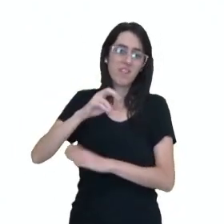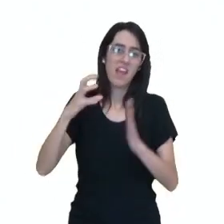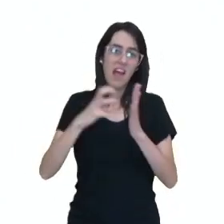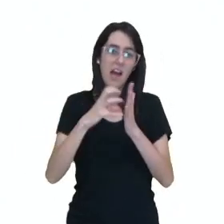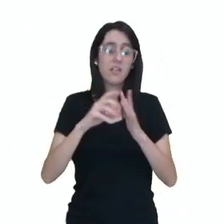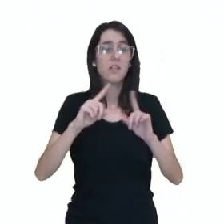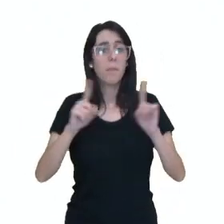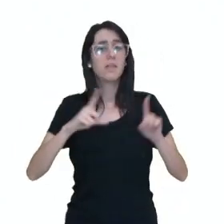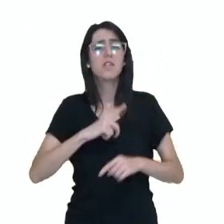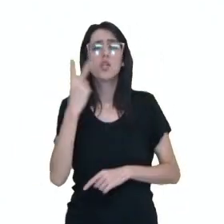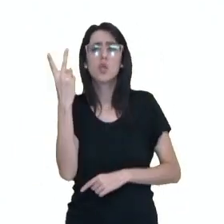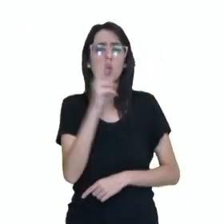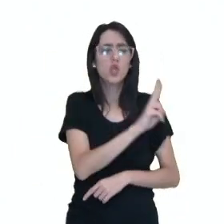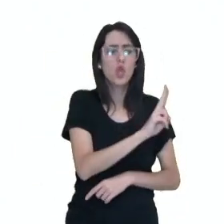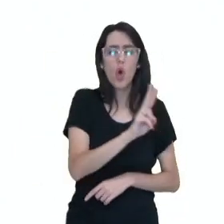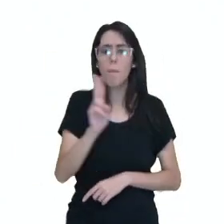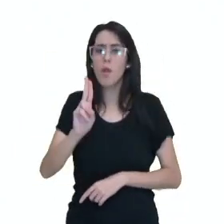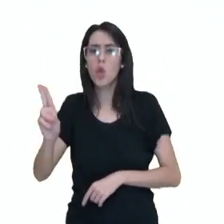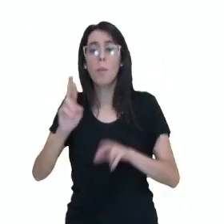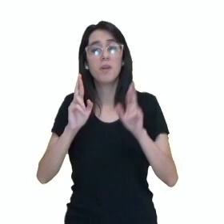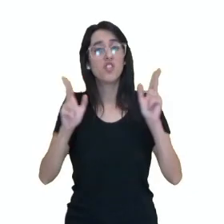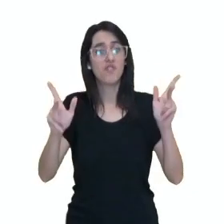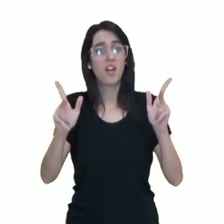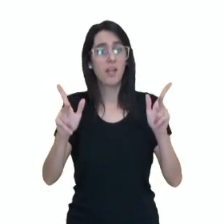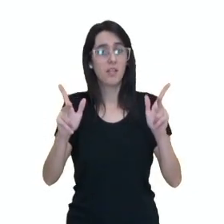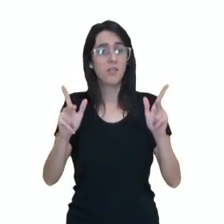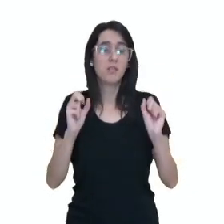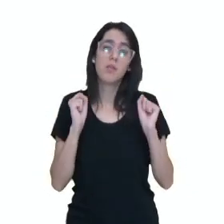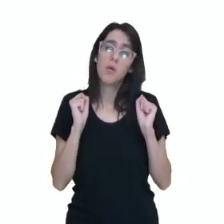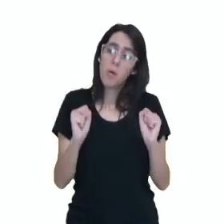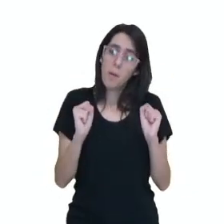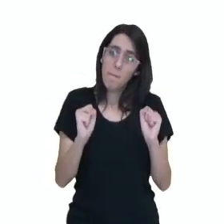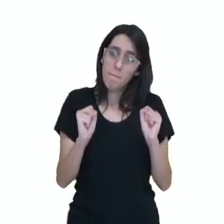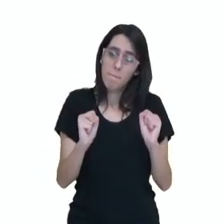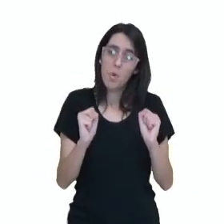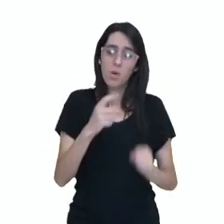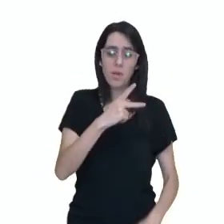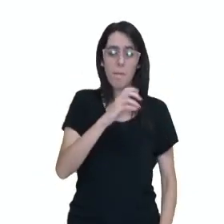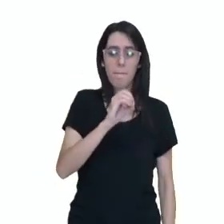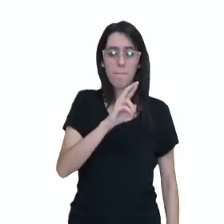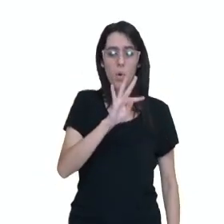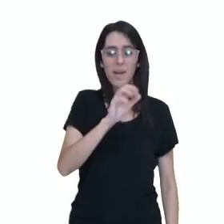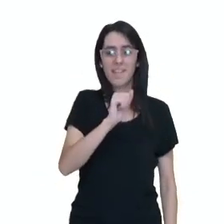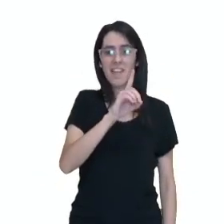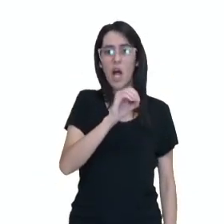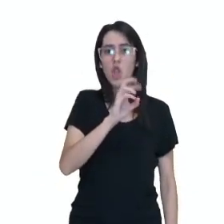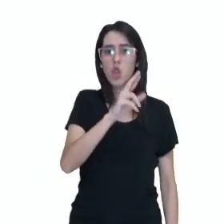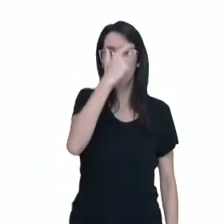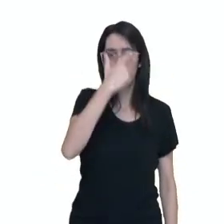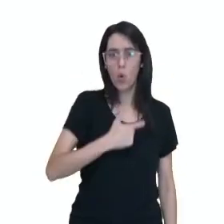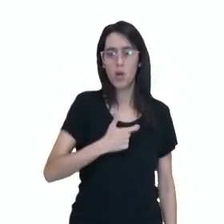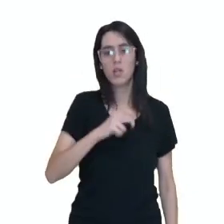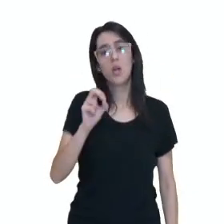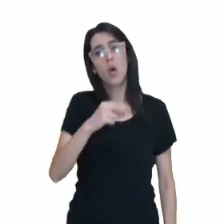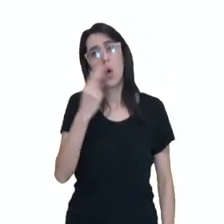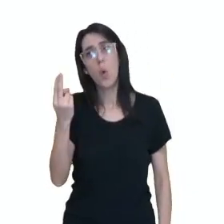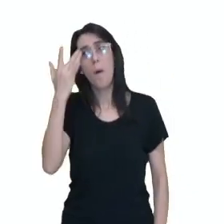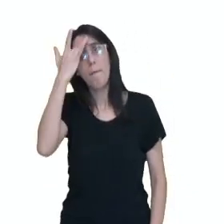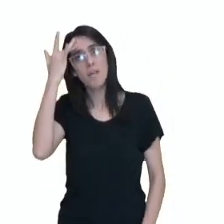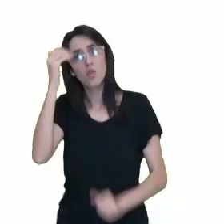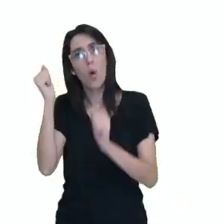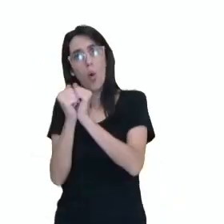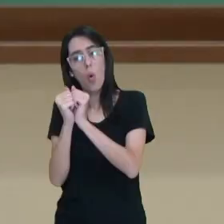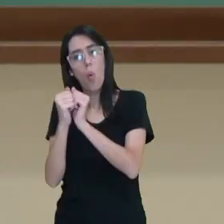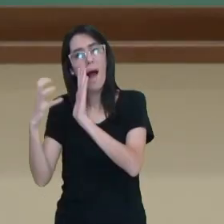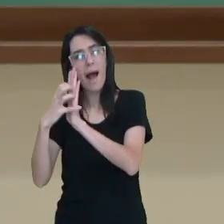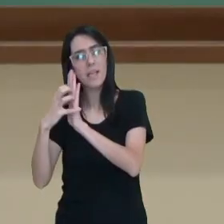duas nomenclaturas para quem está afetado com o vírus. Pode ser tanto o portador do HIV, quanto a pessoa com AIDS. Será que